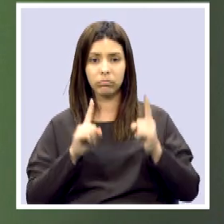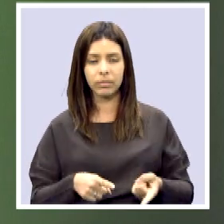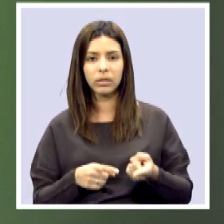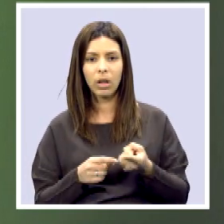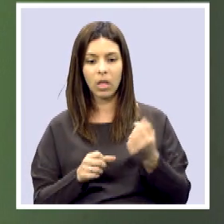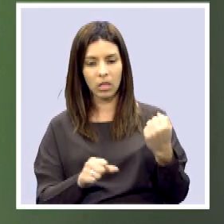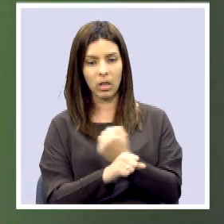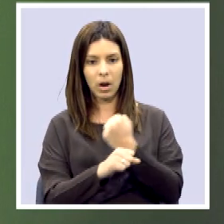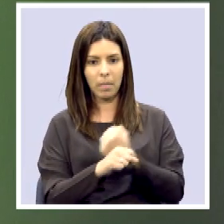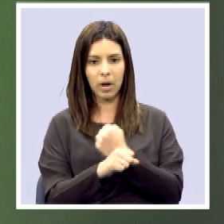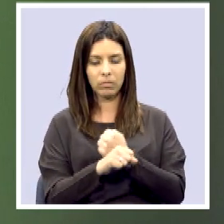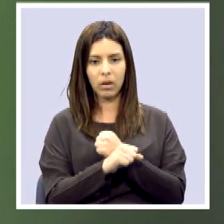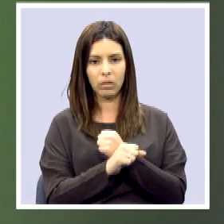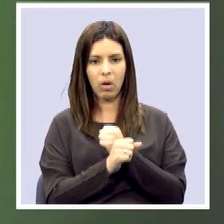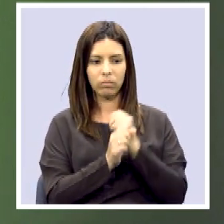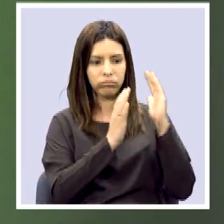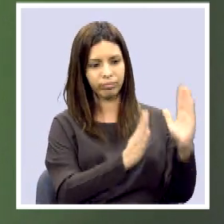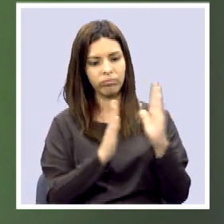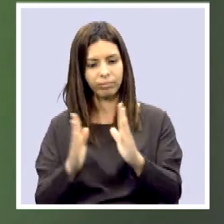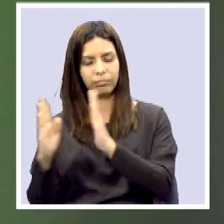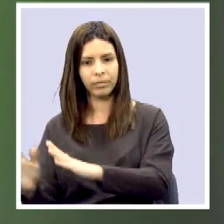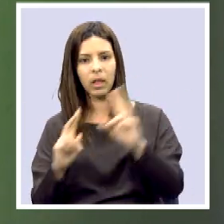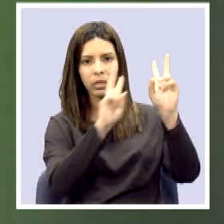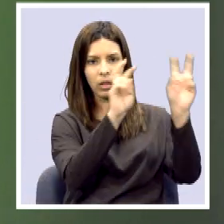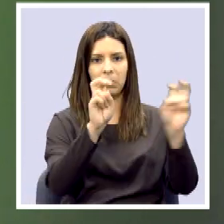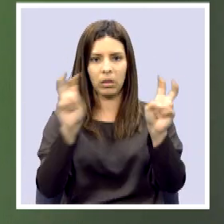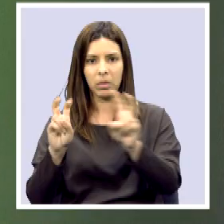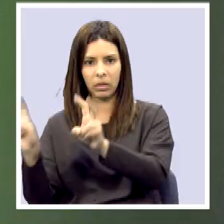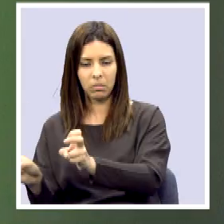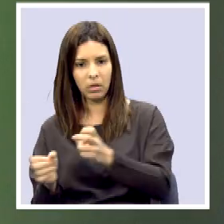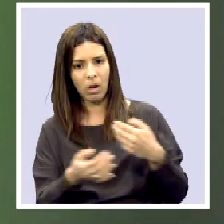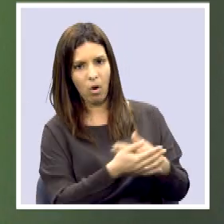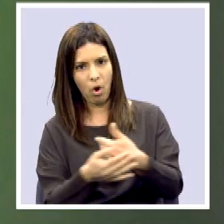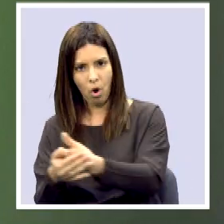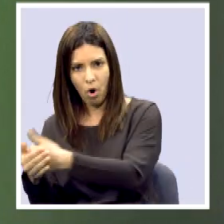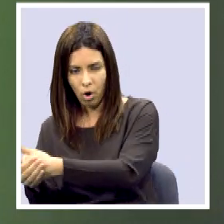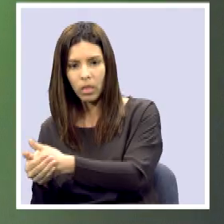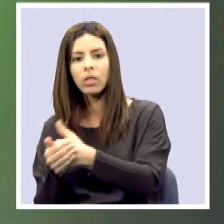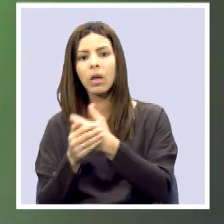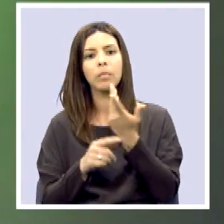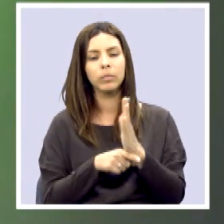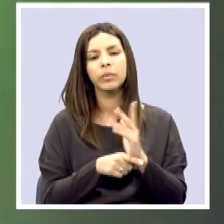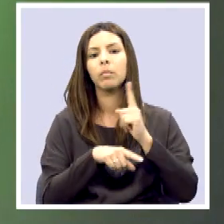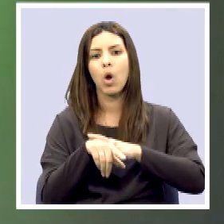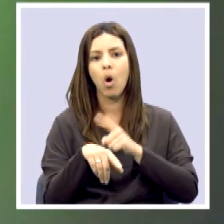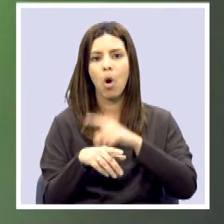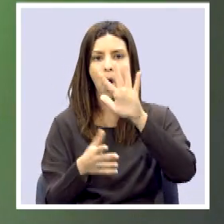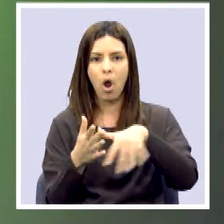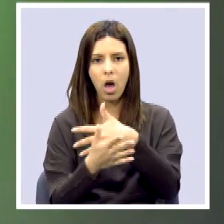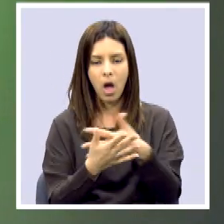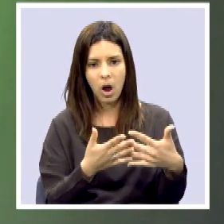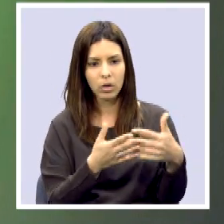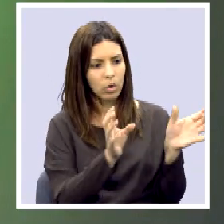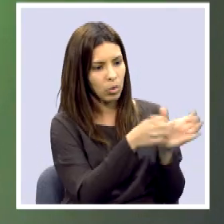Começámos a dividir o trabalho por temáticas. Começámos a perceber o que é que queríamos fazer mais ou menos. Tivemos sempre em atenção, por exemplo, os fusos horários para